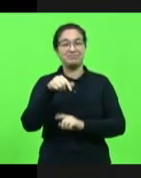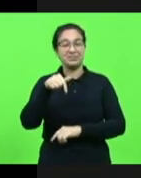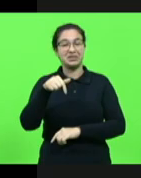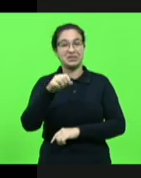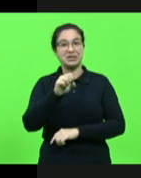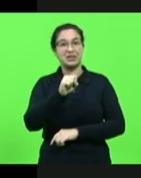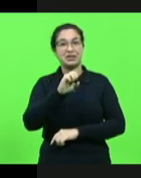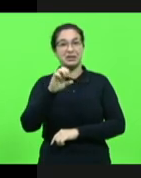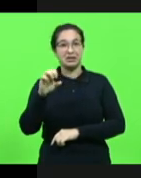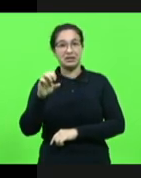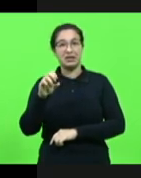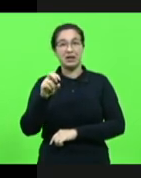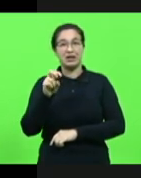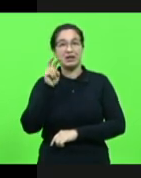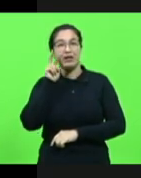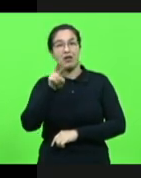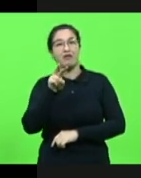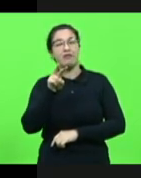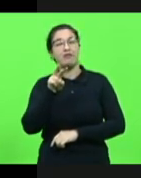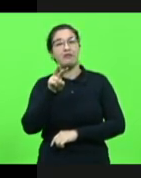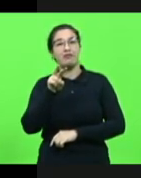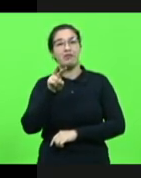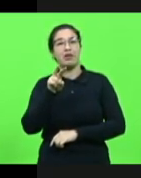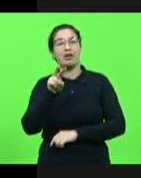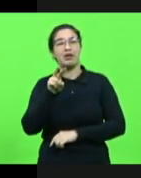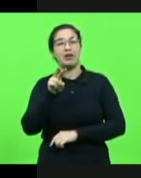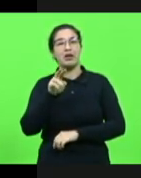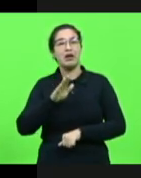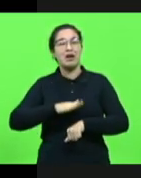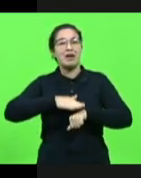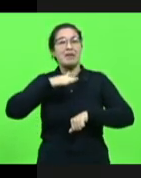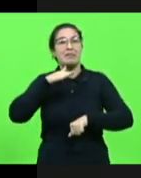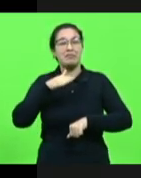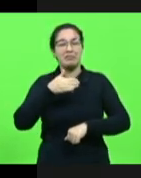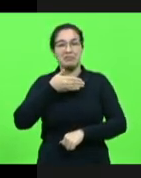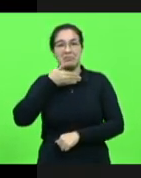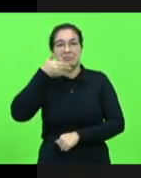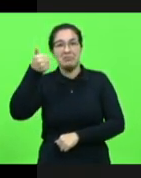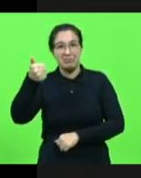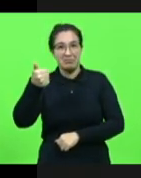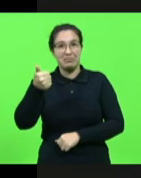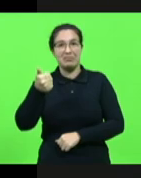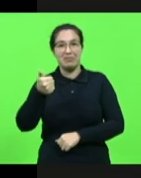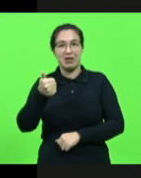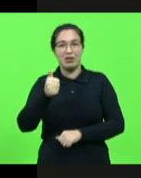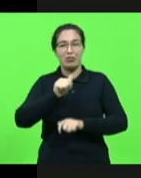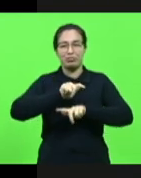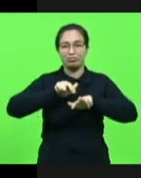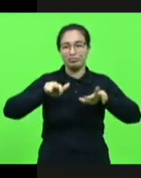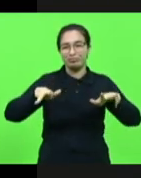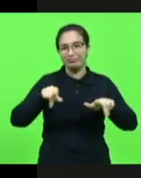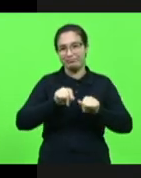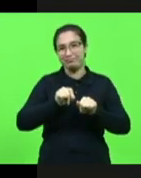visto nas melhores situações e das melhores coisas que nós fizemos. Parabéns, Moacir.